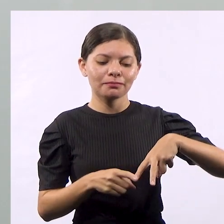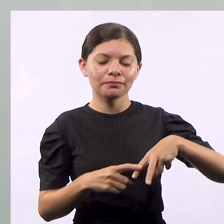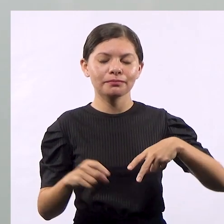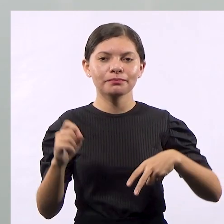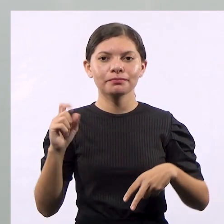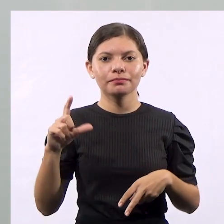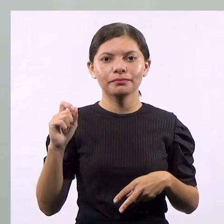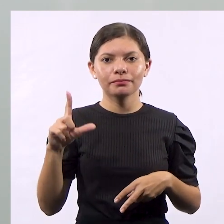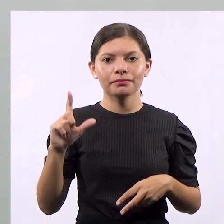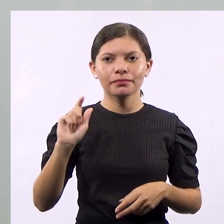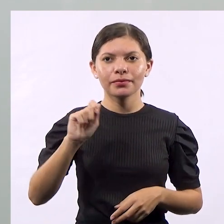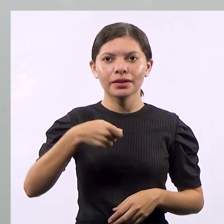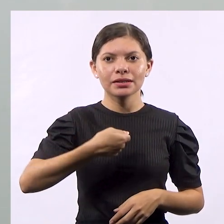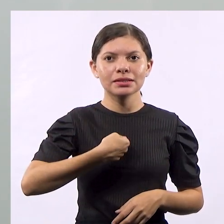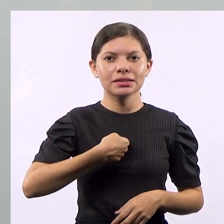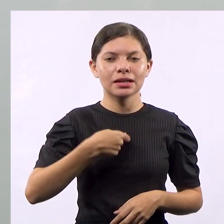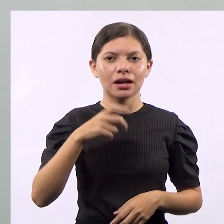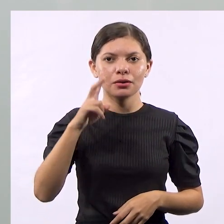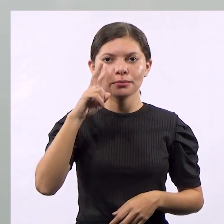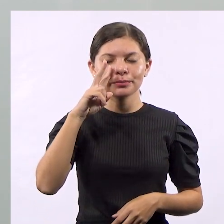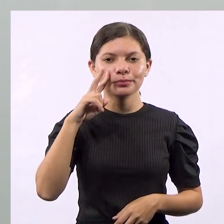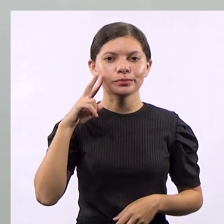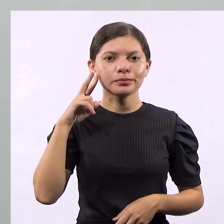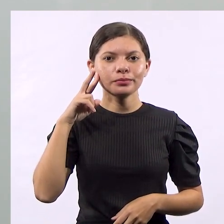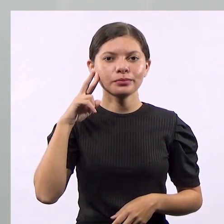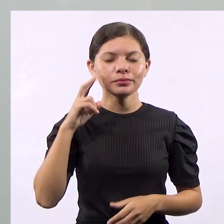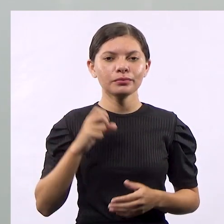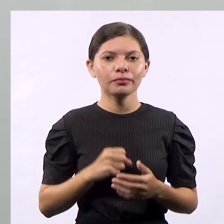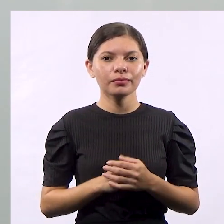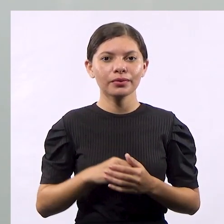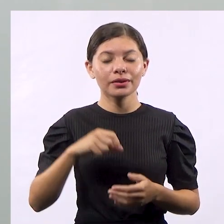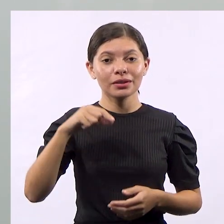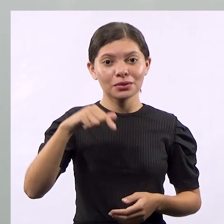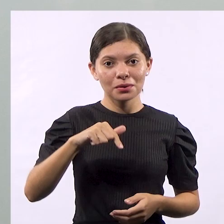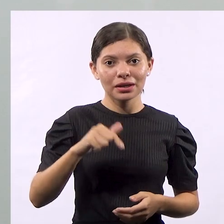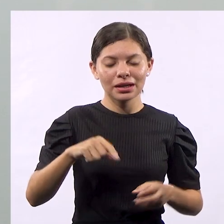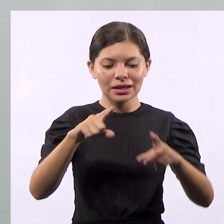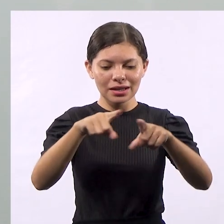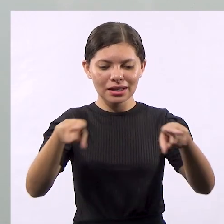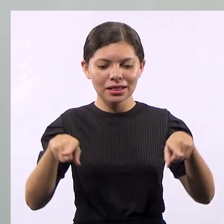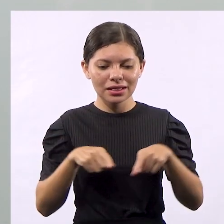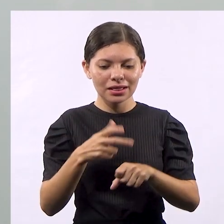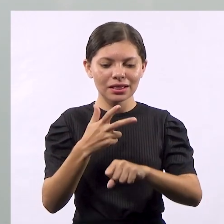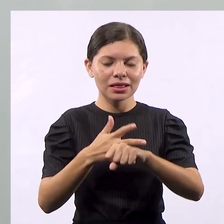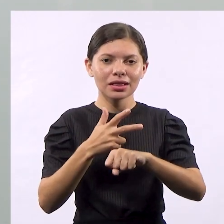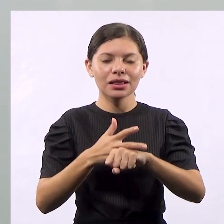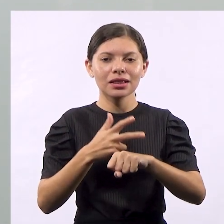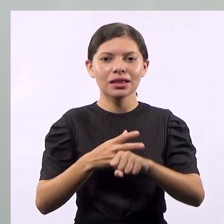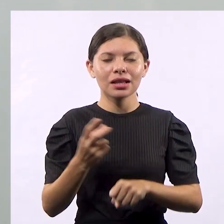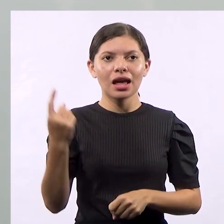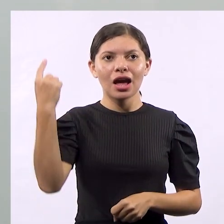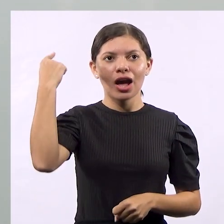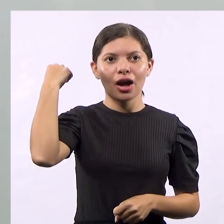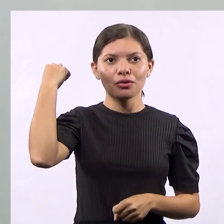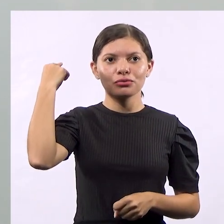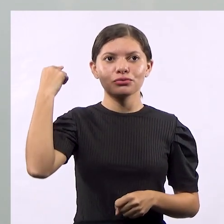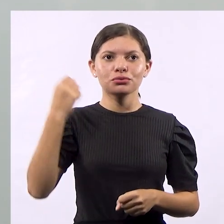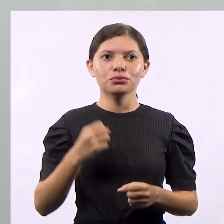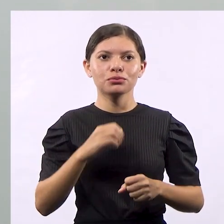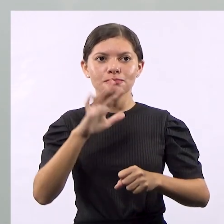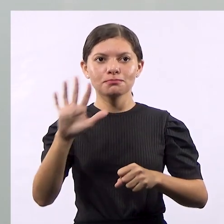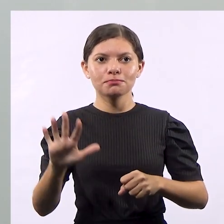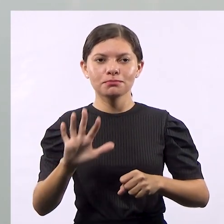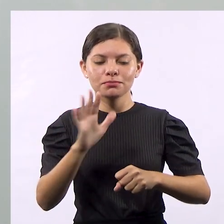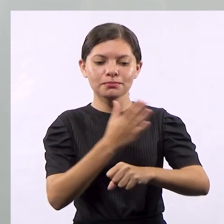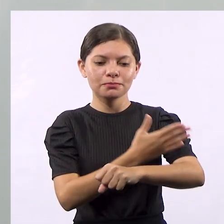E o sinal que me representa na comunidade surda é este. Estou nos estúdios do Campus Porto Velho, Zona Norte, e ao fundo nós temos uma parede